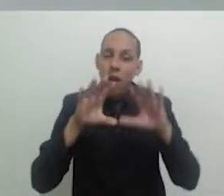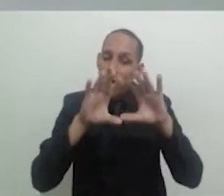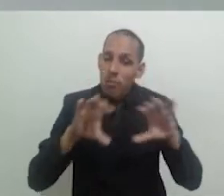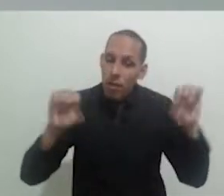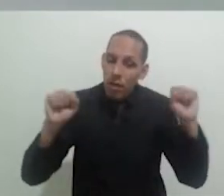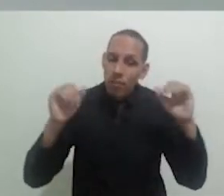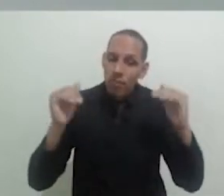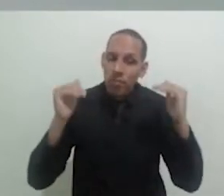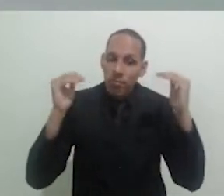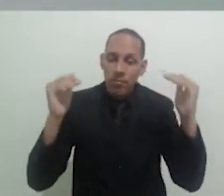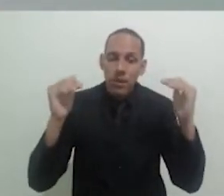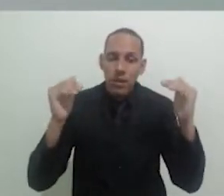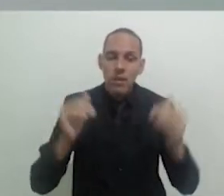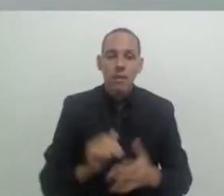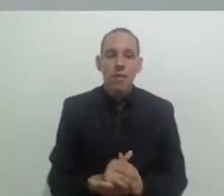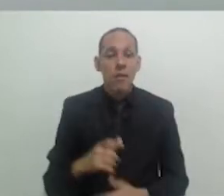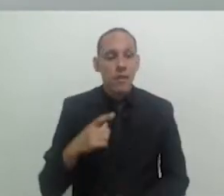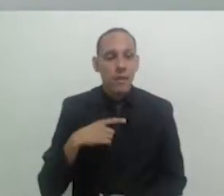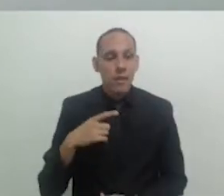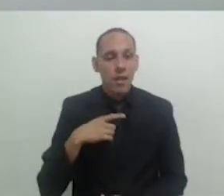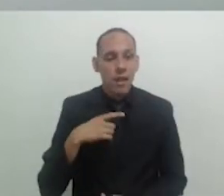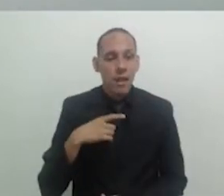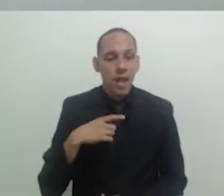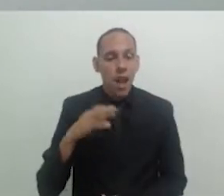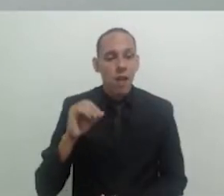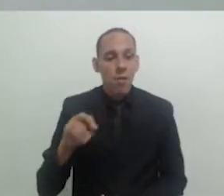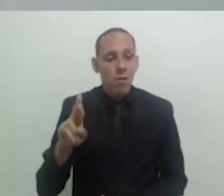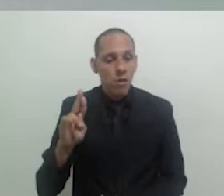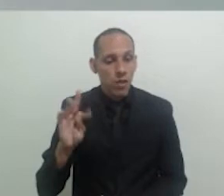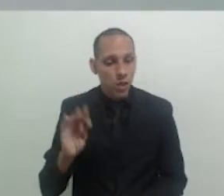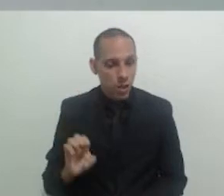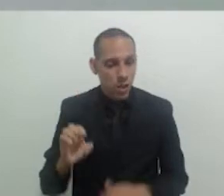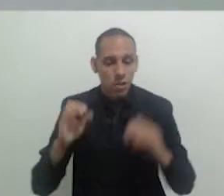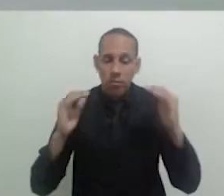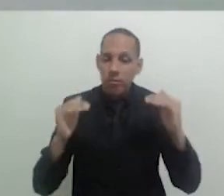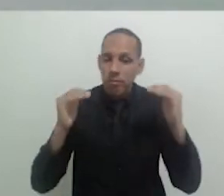Corte Suprema, inclusive por intermédio do